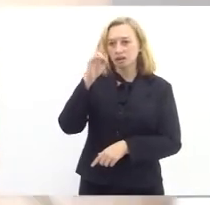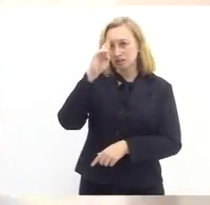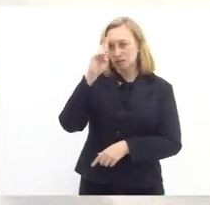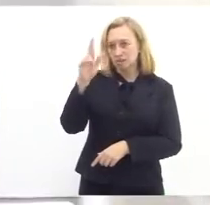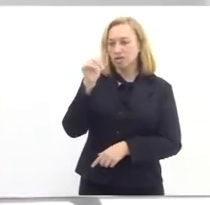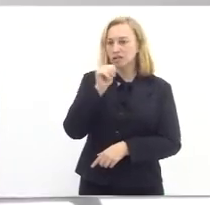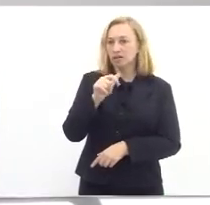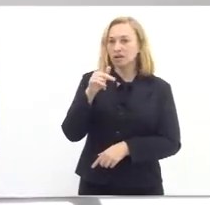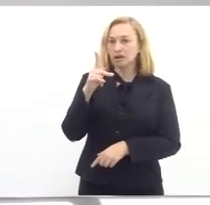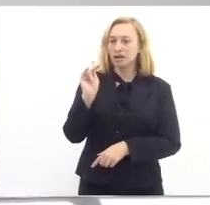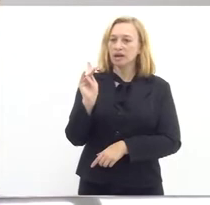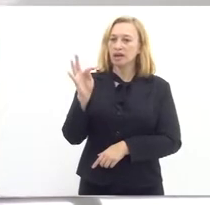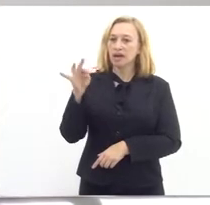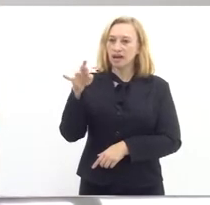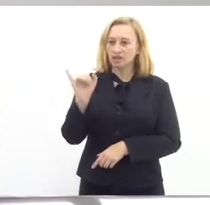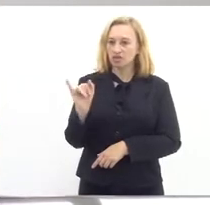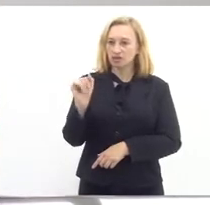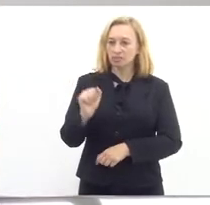Já foi citado aqui, não?